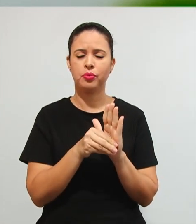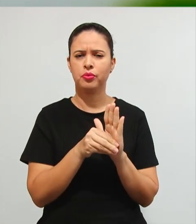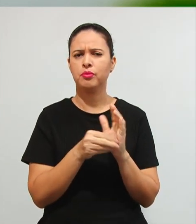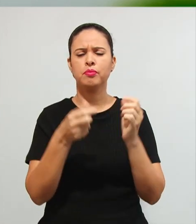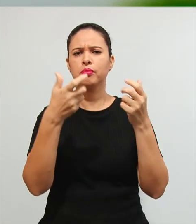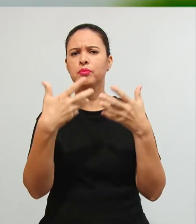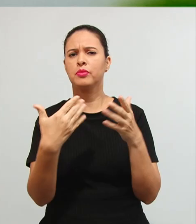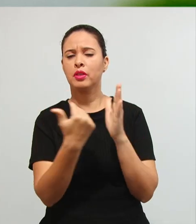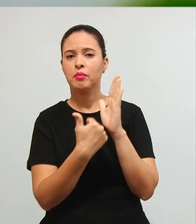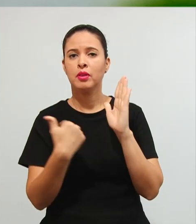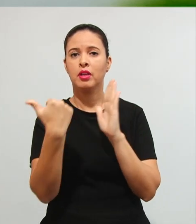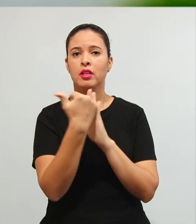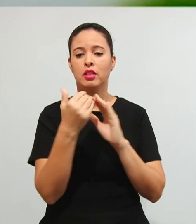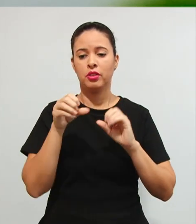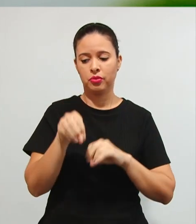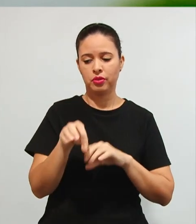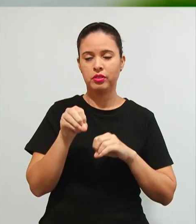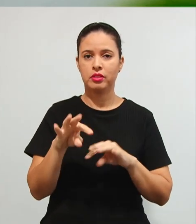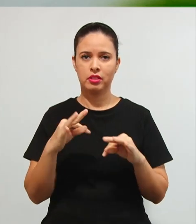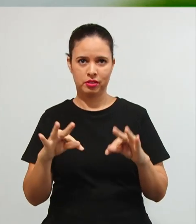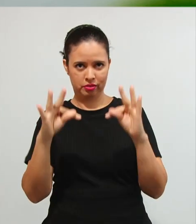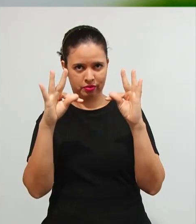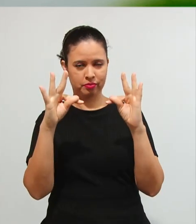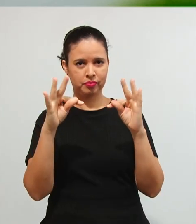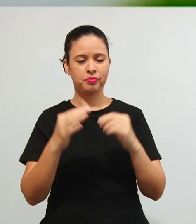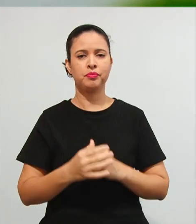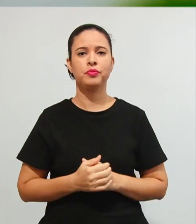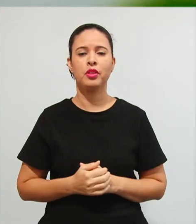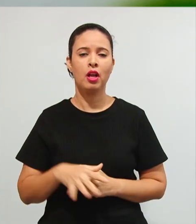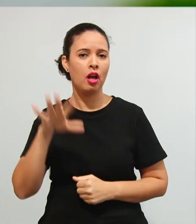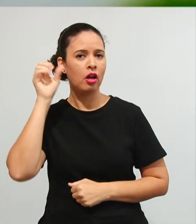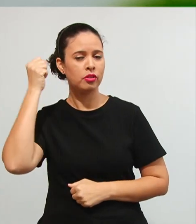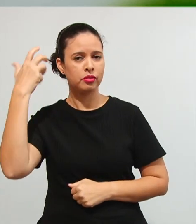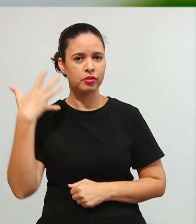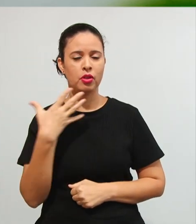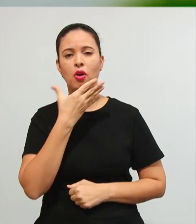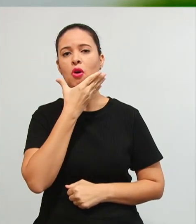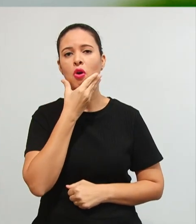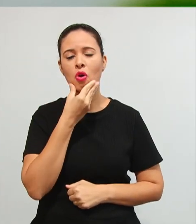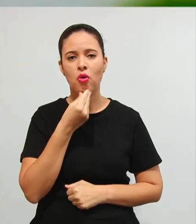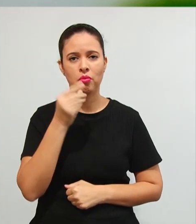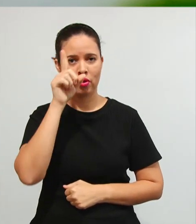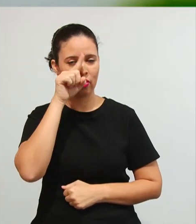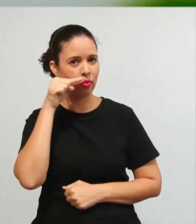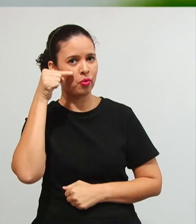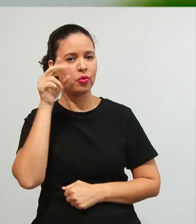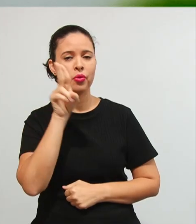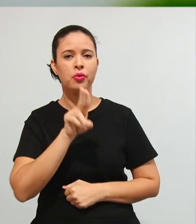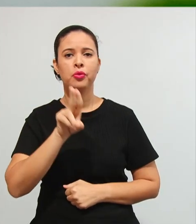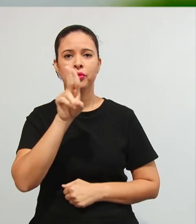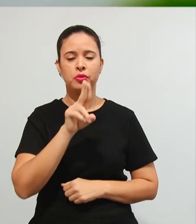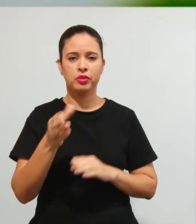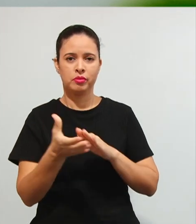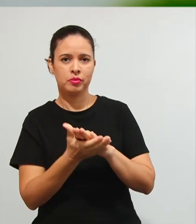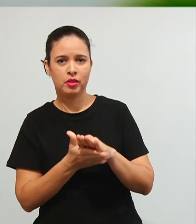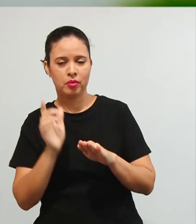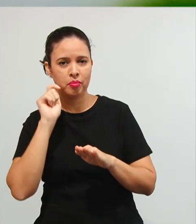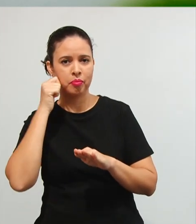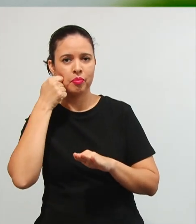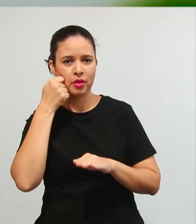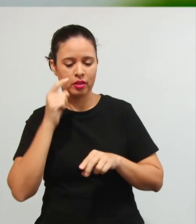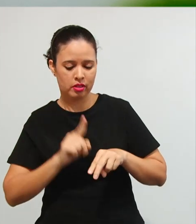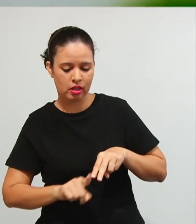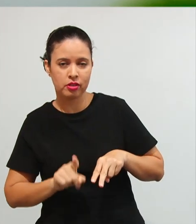pouquinho sobre educação e tecnologia. Como audiodescrição, eu sou um homem loiro, estou trajando um sapato preto, uma